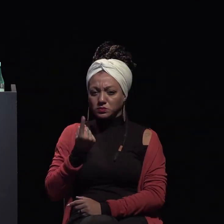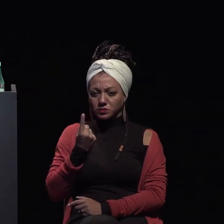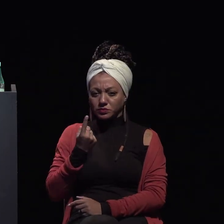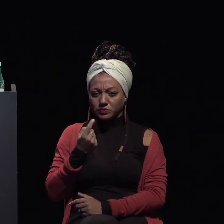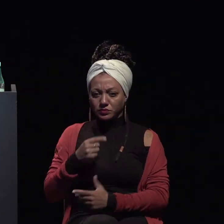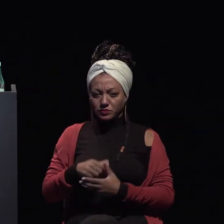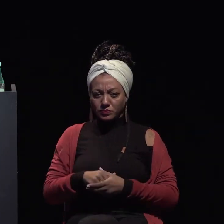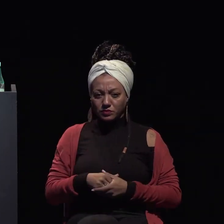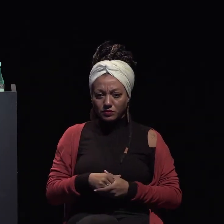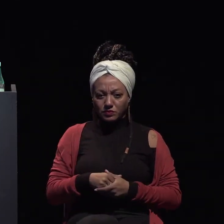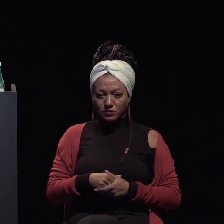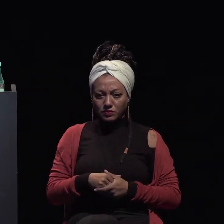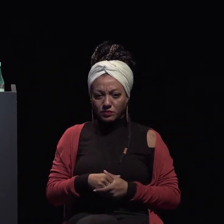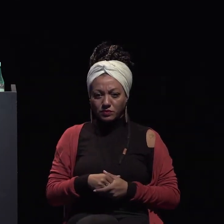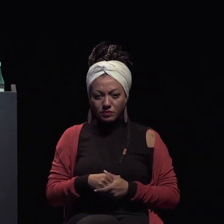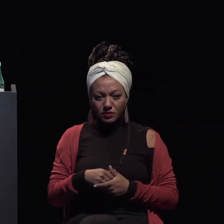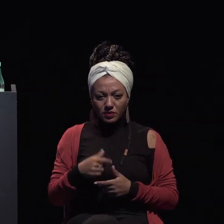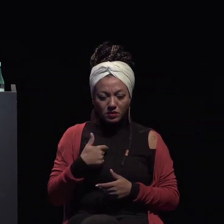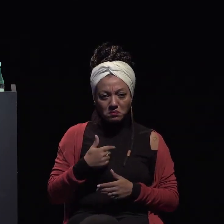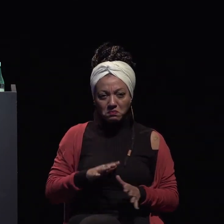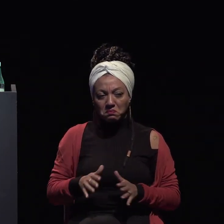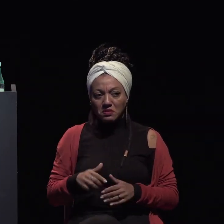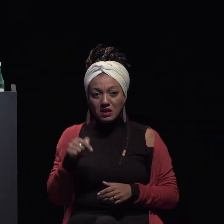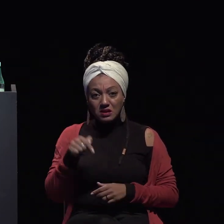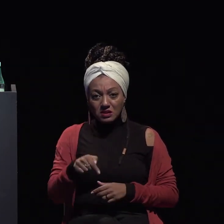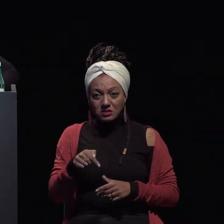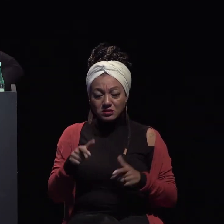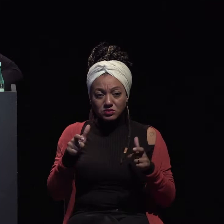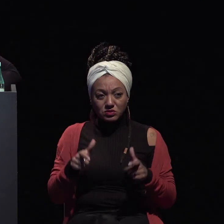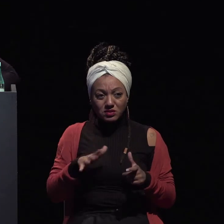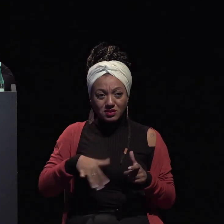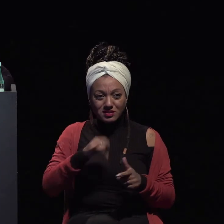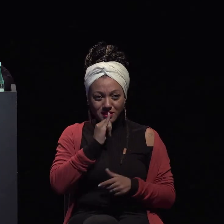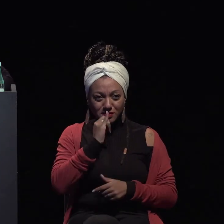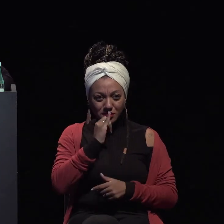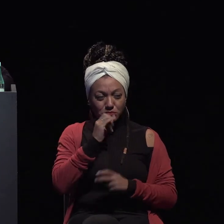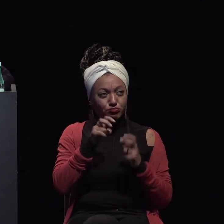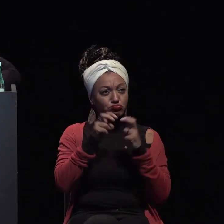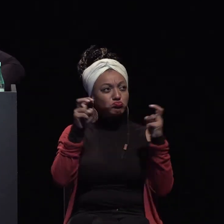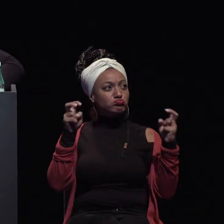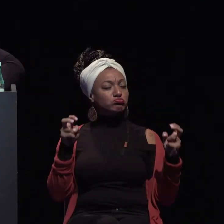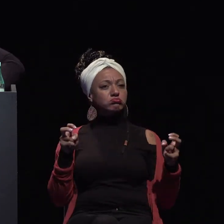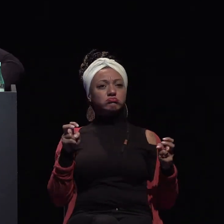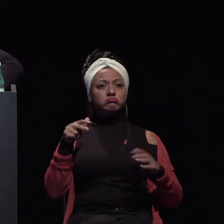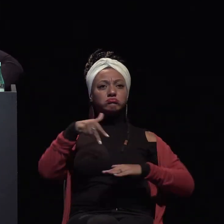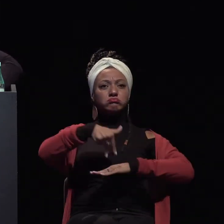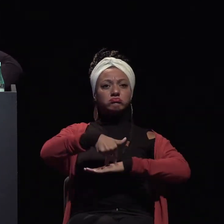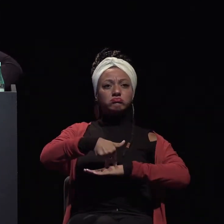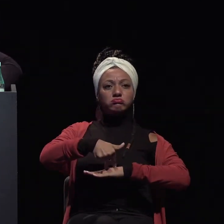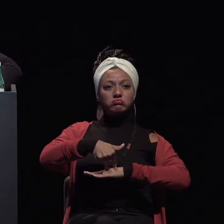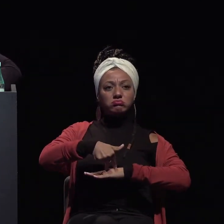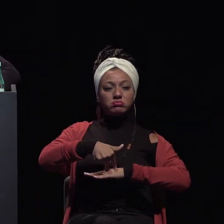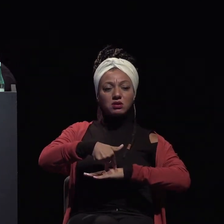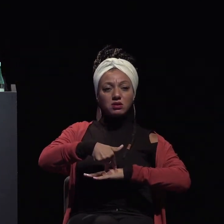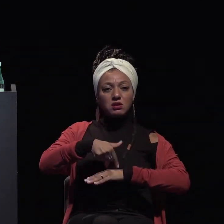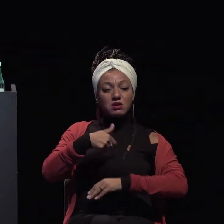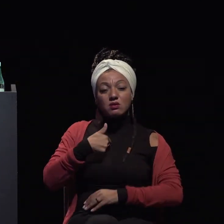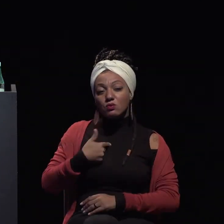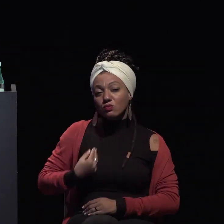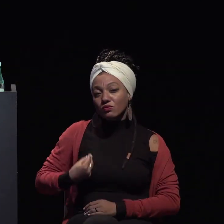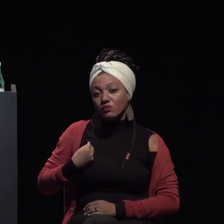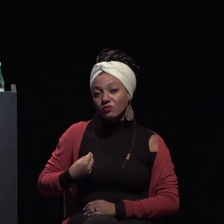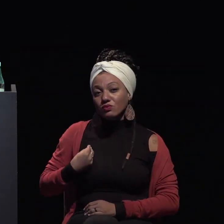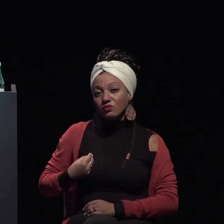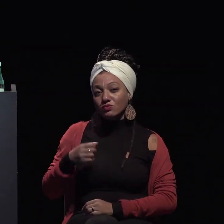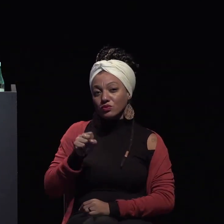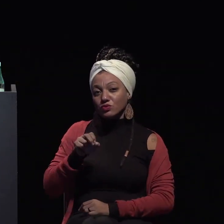Esse meu nervosismo também é porque esse lugar que eu estou aqui, olha só, eu estou no MASP. Eu vim de Suzano hoje. Eu sou